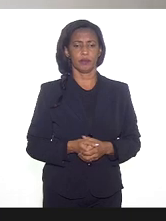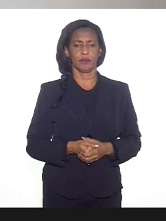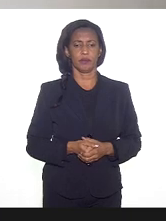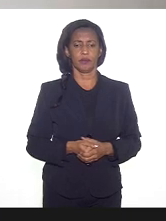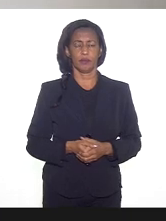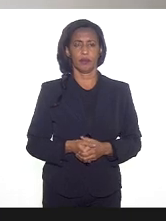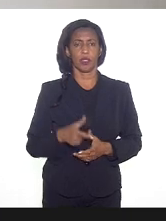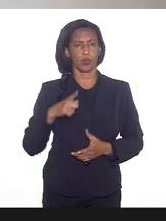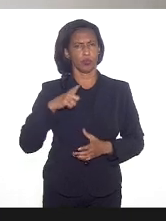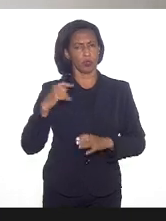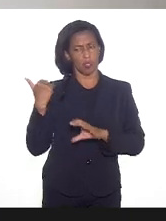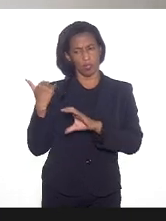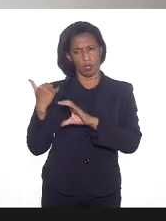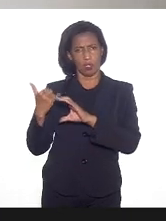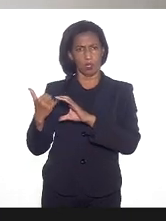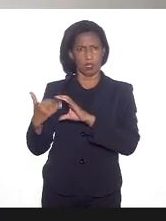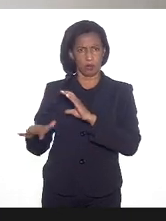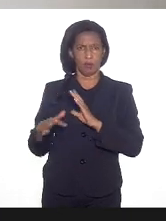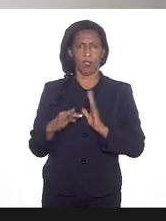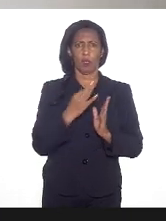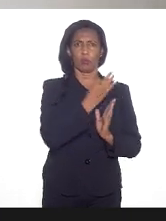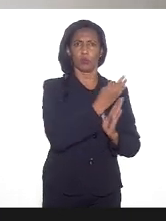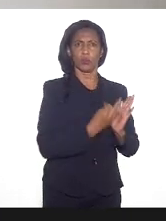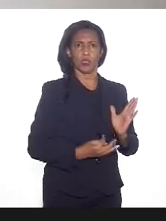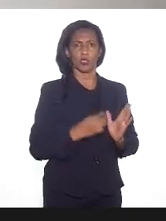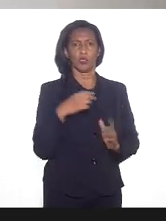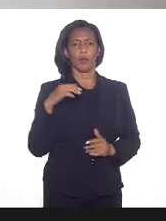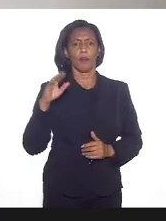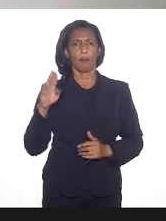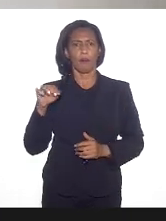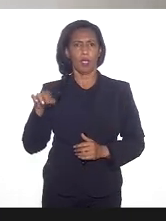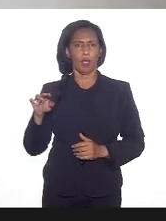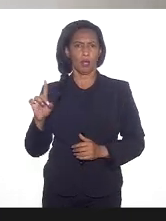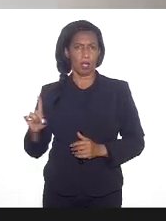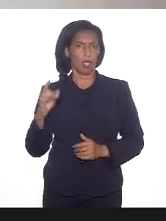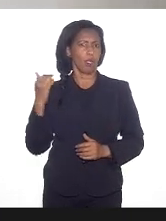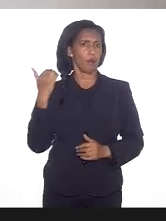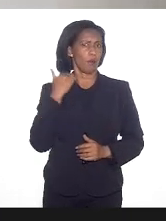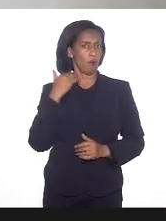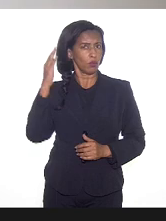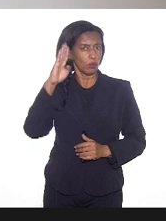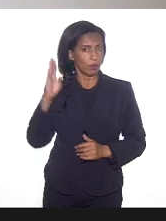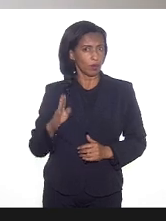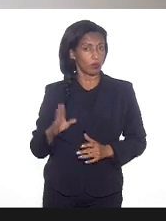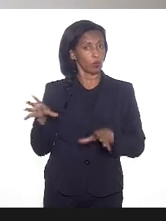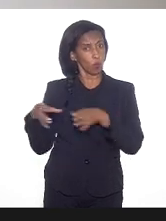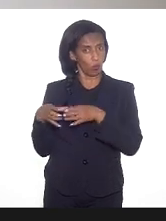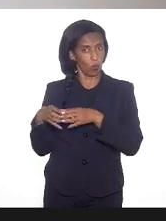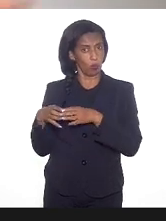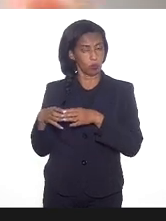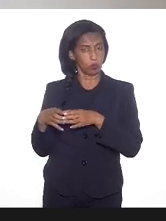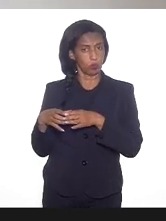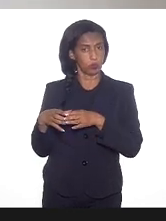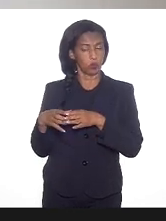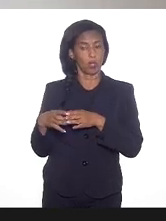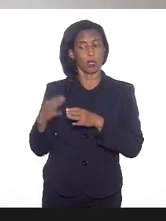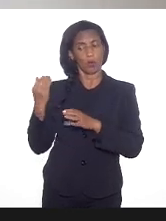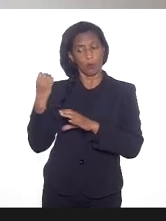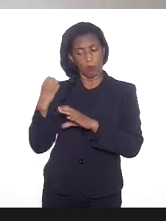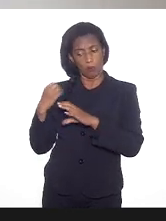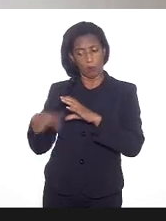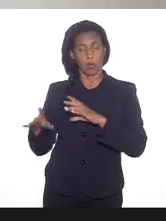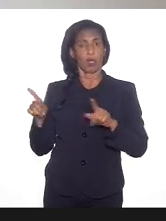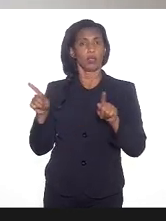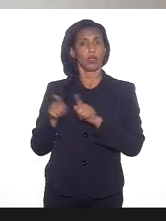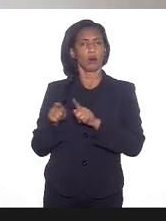Eu já até enviei uma sugestão de redação para o BNP Paribas e para o Banco do Brasil no grupo, e vou mandar uma também